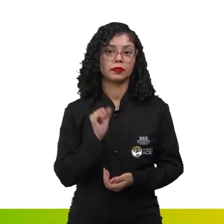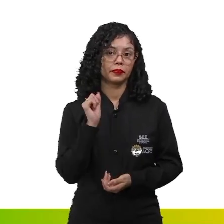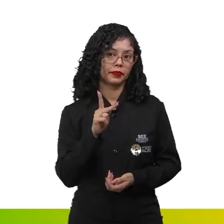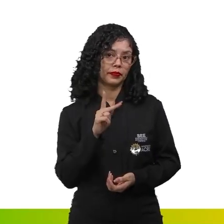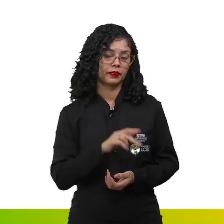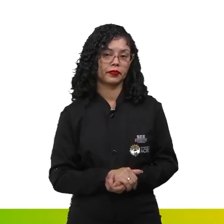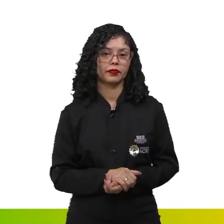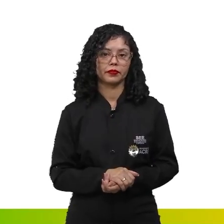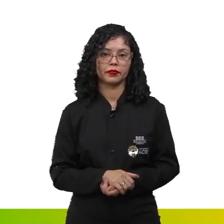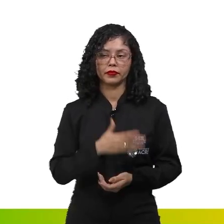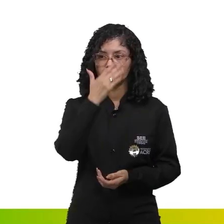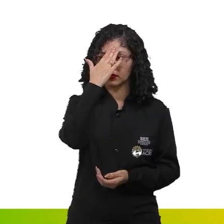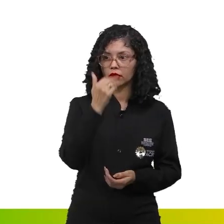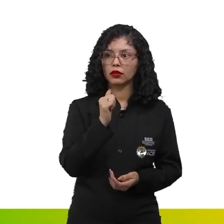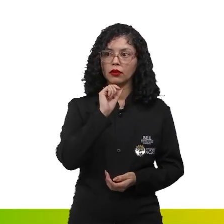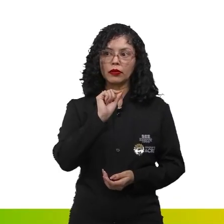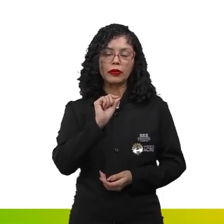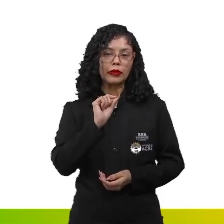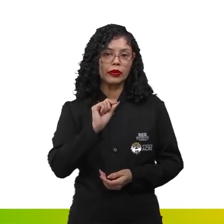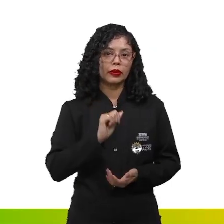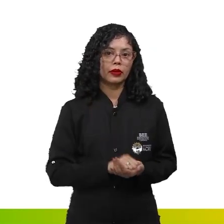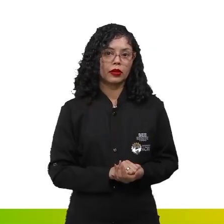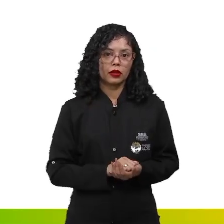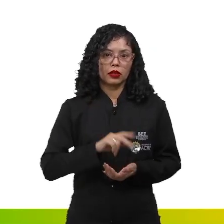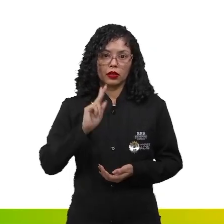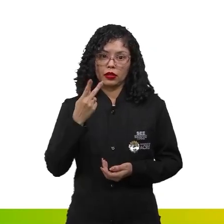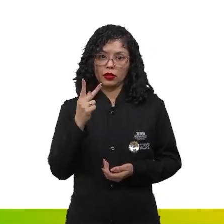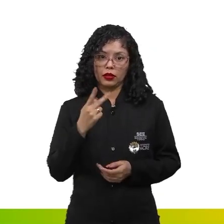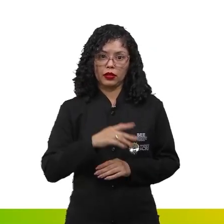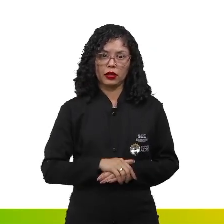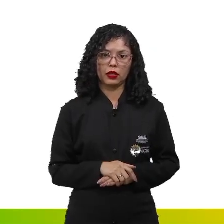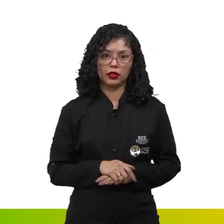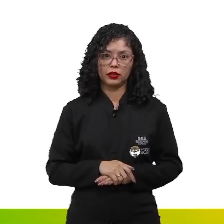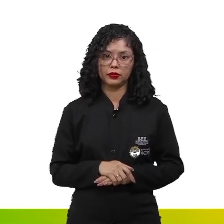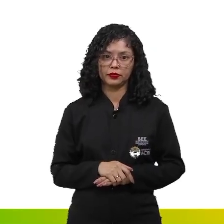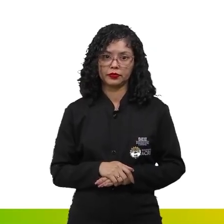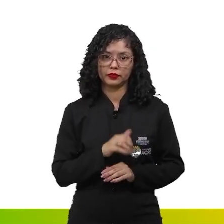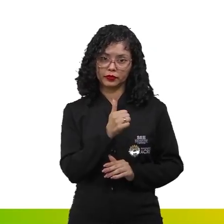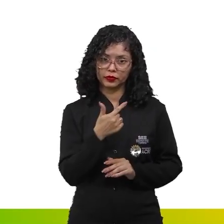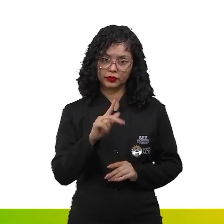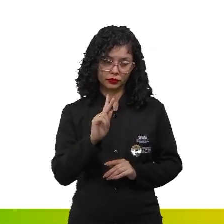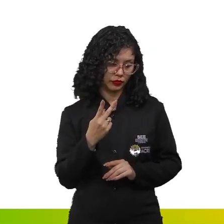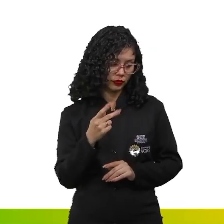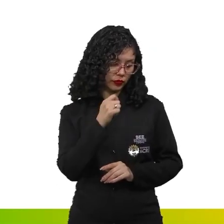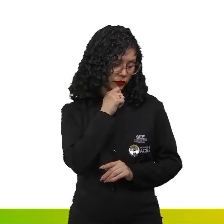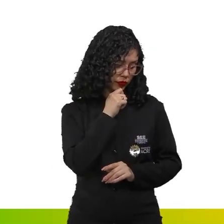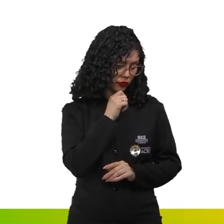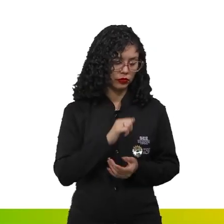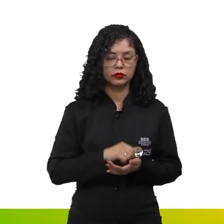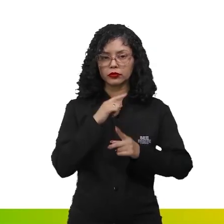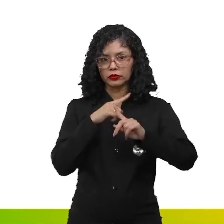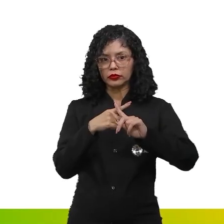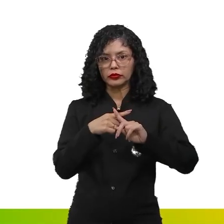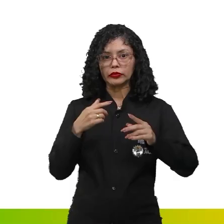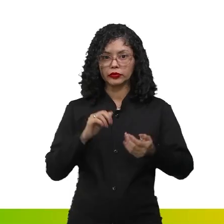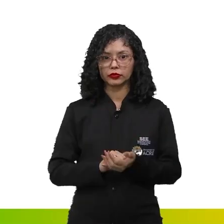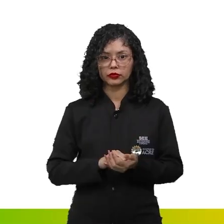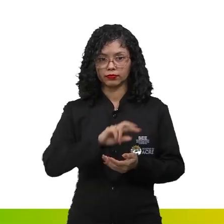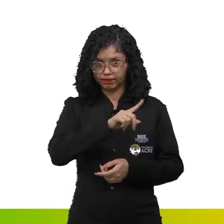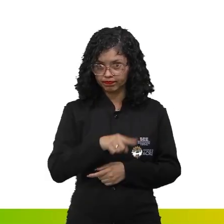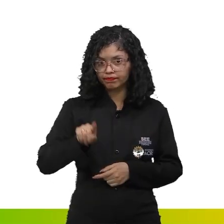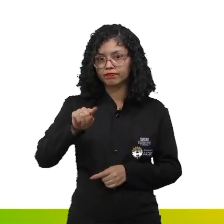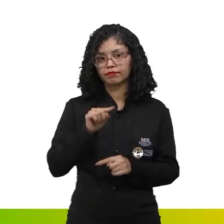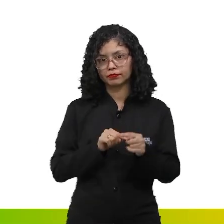Certo? Eu quero saber só da Heloísa. Então, eu vou pegar esse 12H aqui, esse 12 que está multiplicando o H e passar